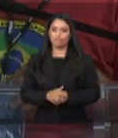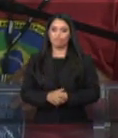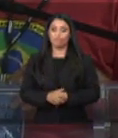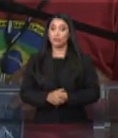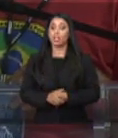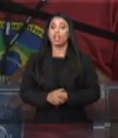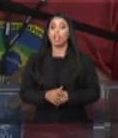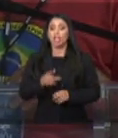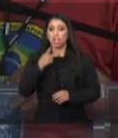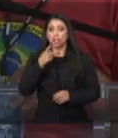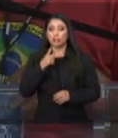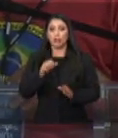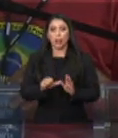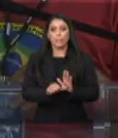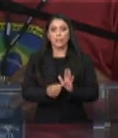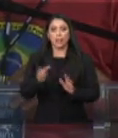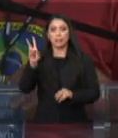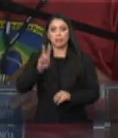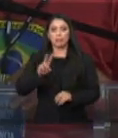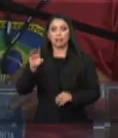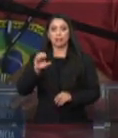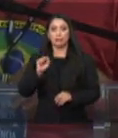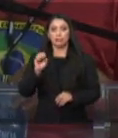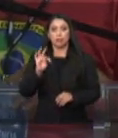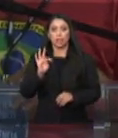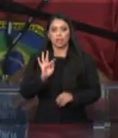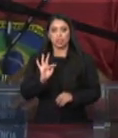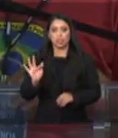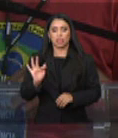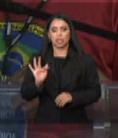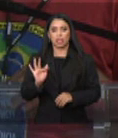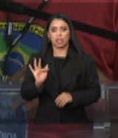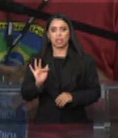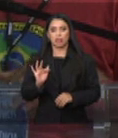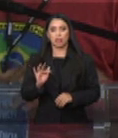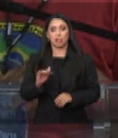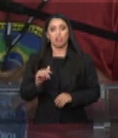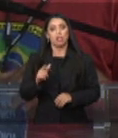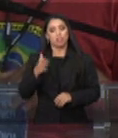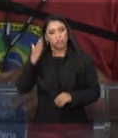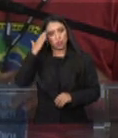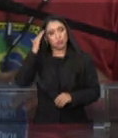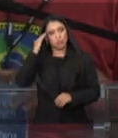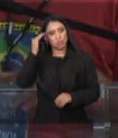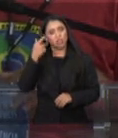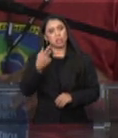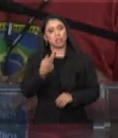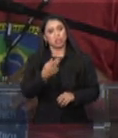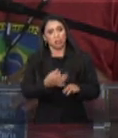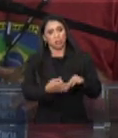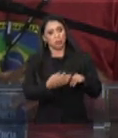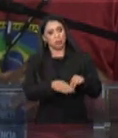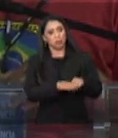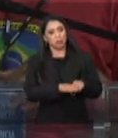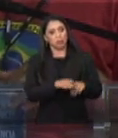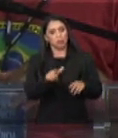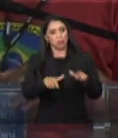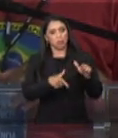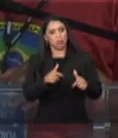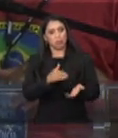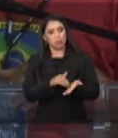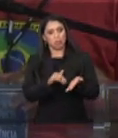falar pela primeira vez ao Supremo e eu sei que o senhor foi Secretário de Segurança Pública na cidade de São Paulo e sabe da nossa dor